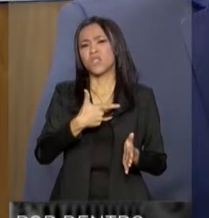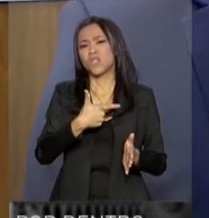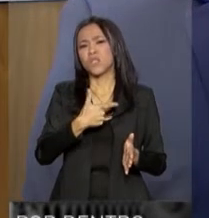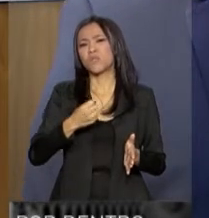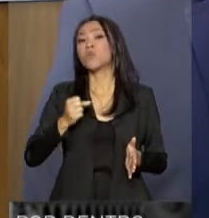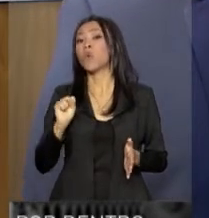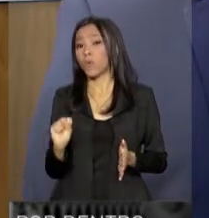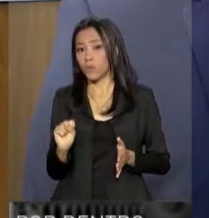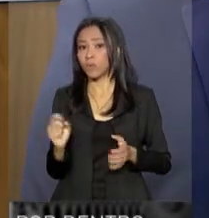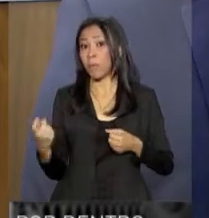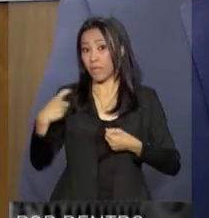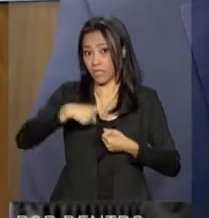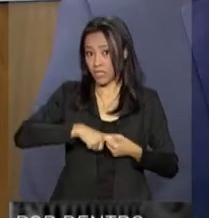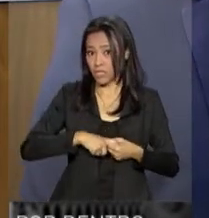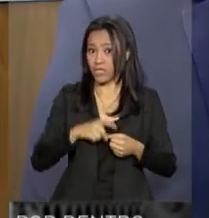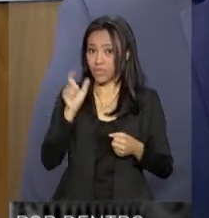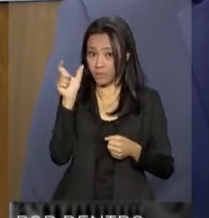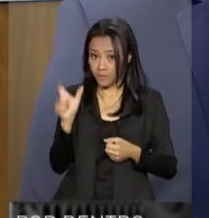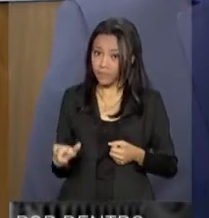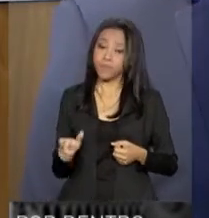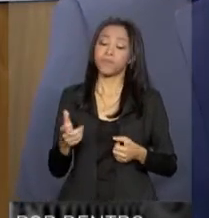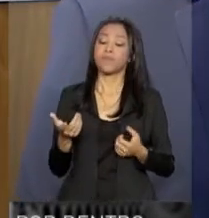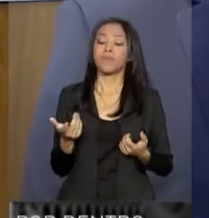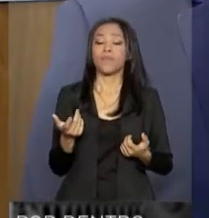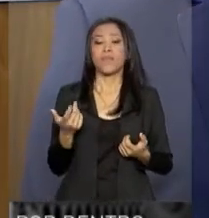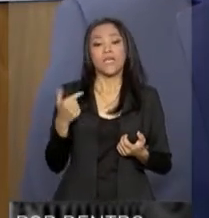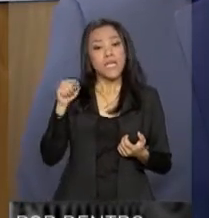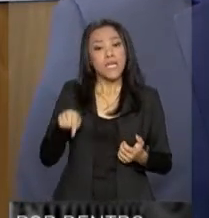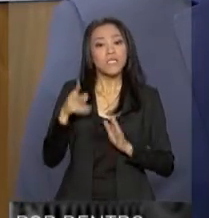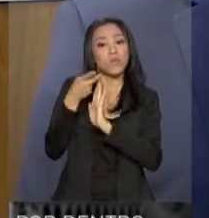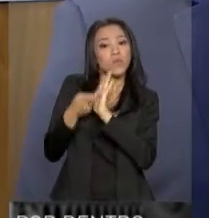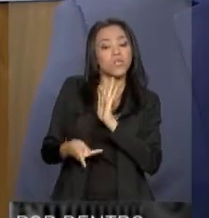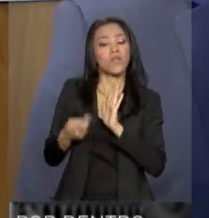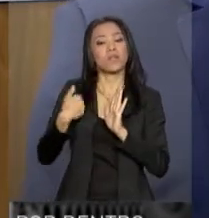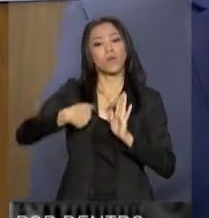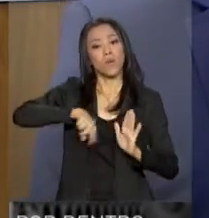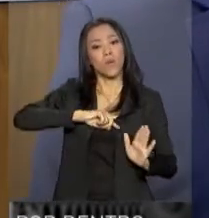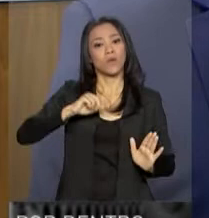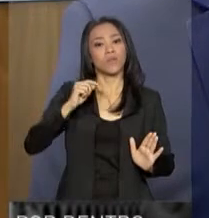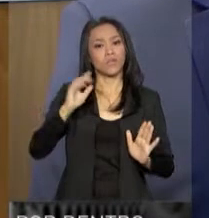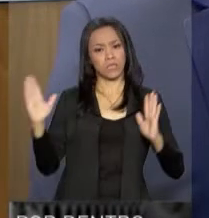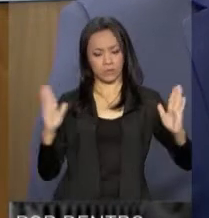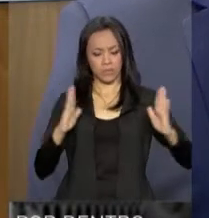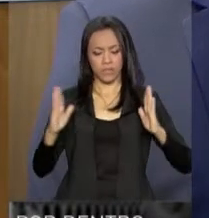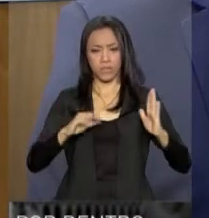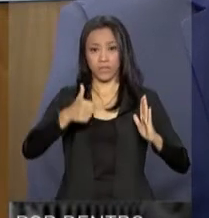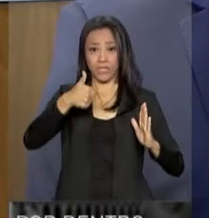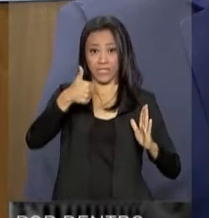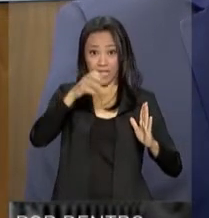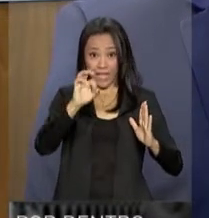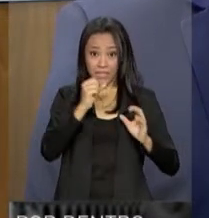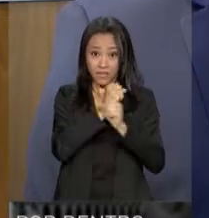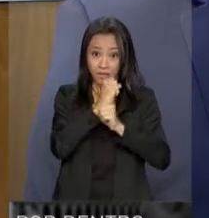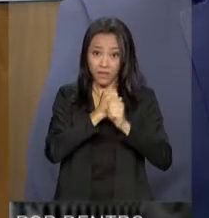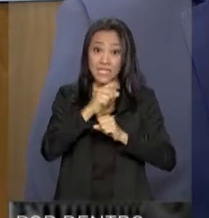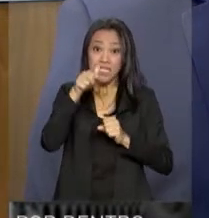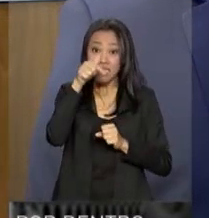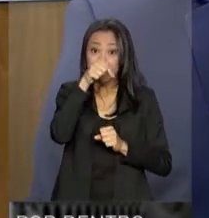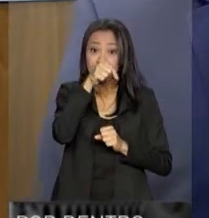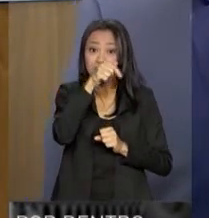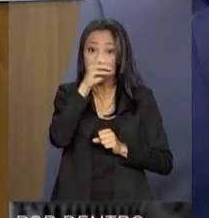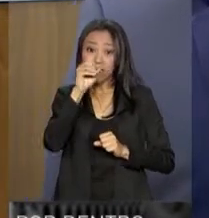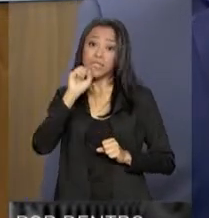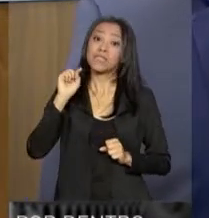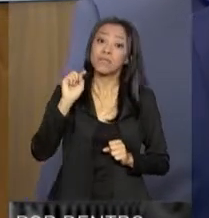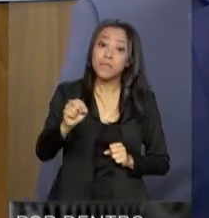e passamos a partir de deste projeto nós atingimos durante esses 10 anos 700 mil crianças onde